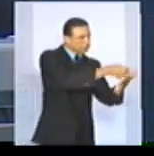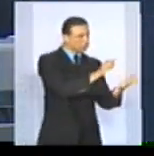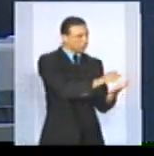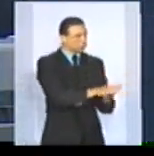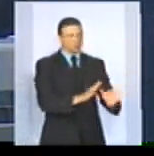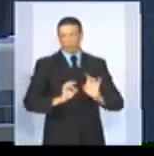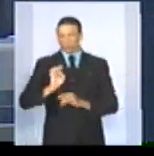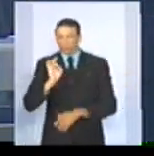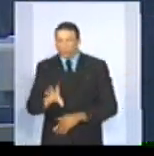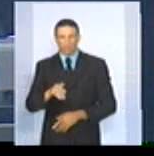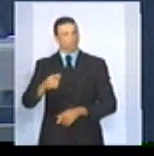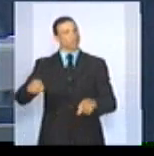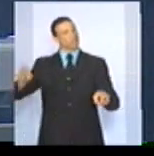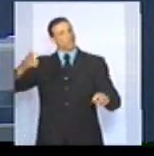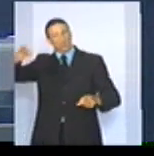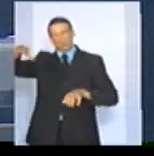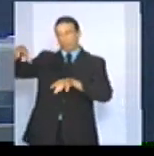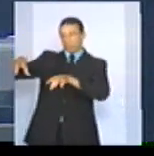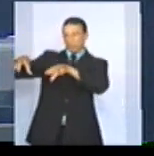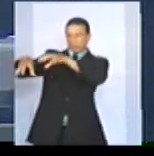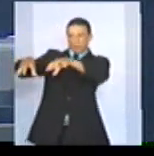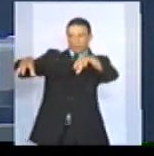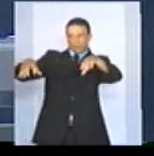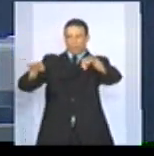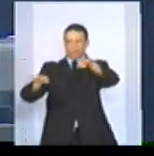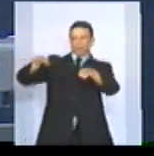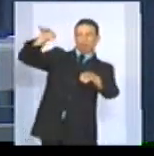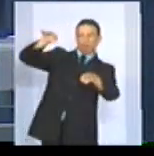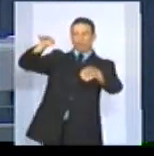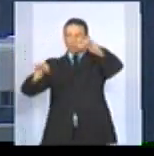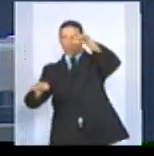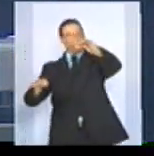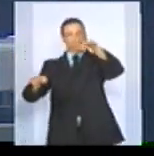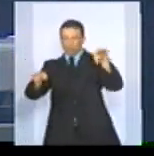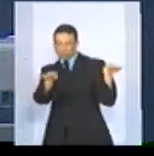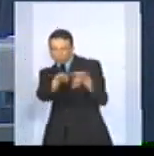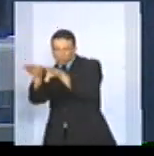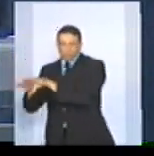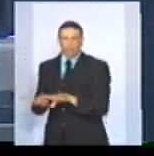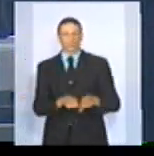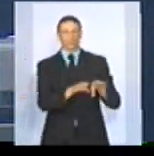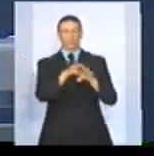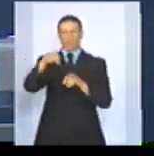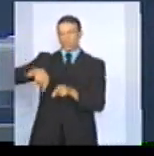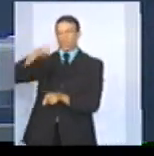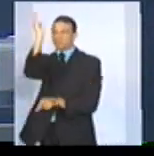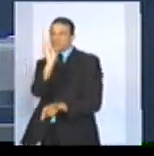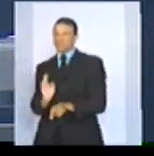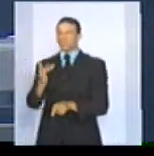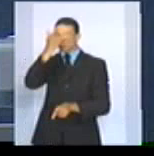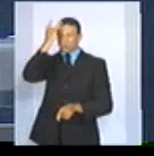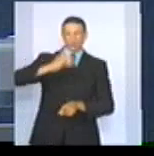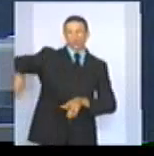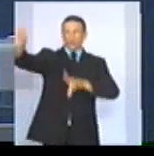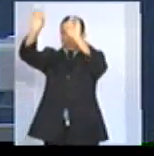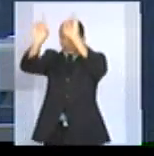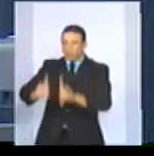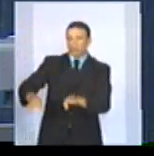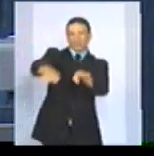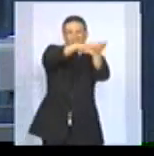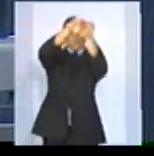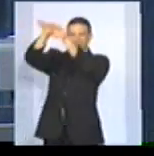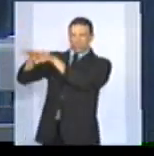processo não há como um setor se impor a outro setor nós estamos num país democrático estamos tentando buscar cada vez mais a democracia